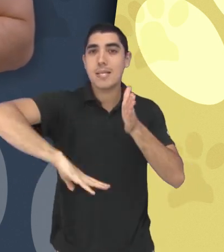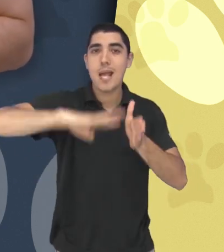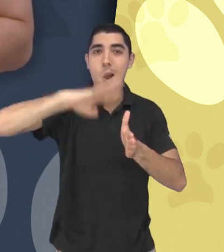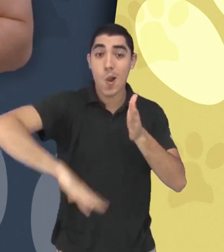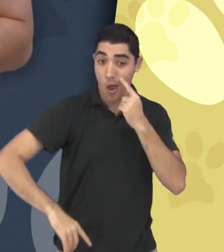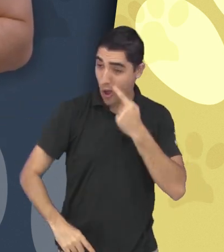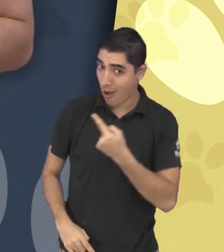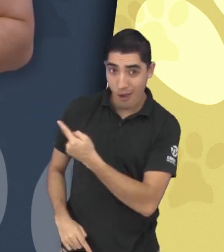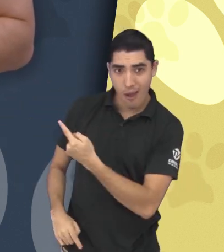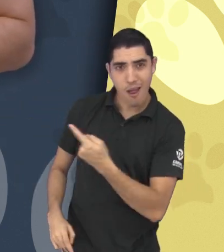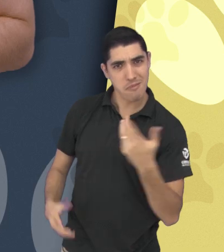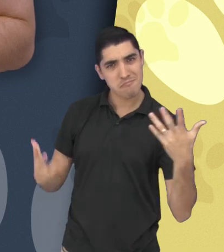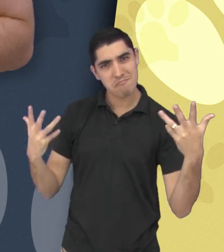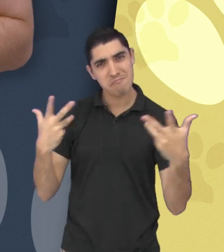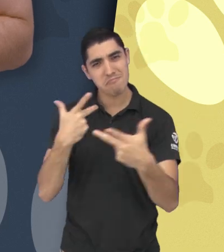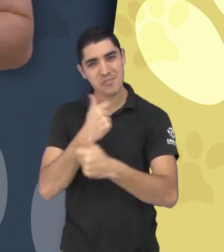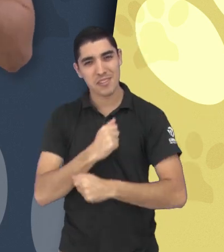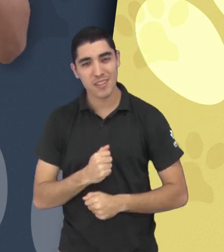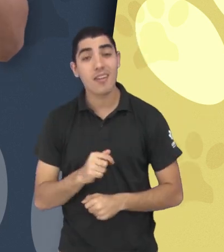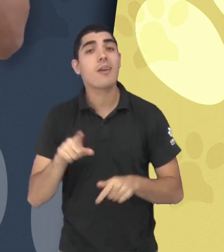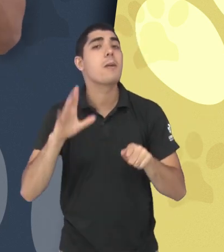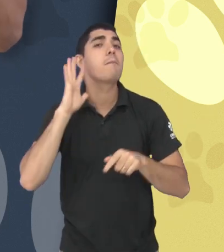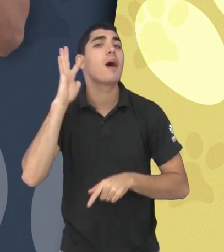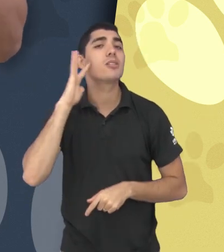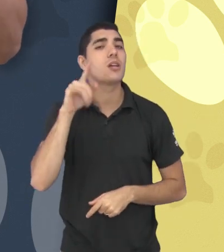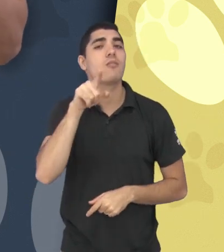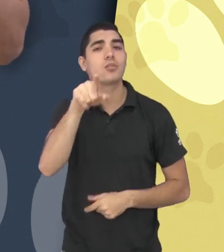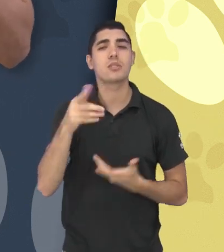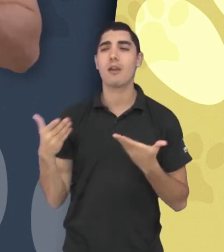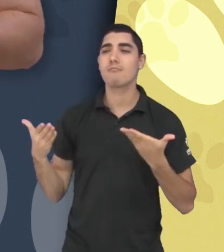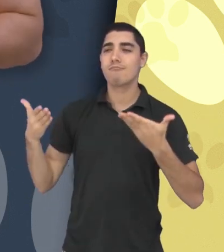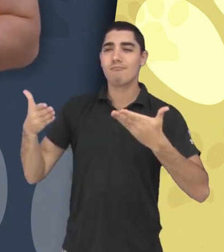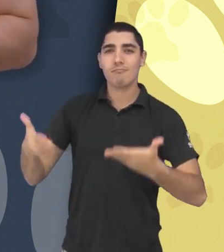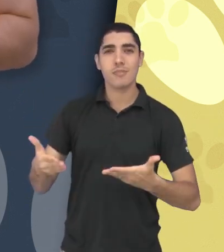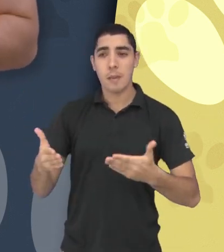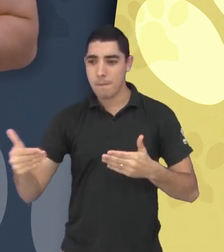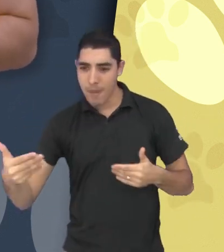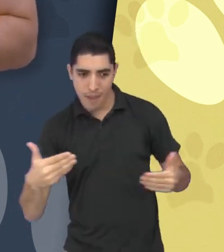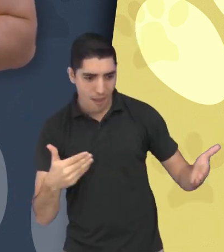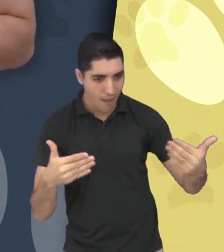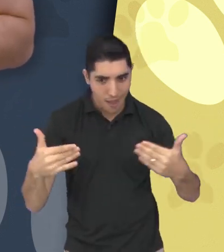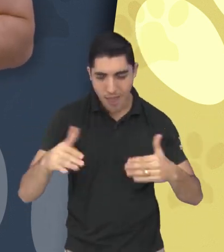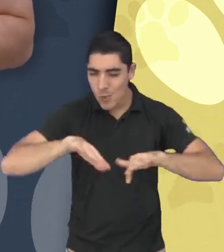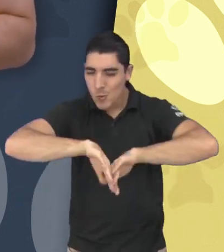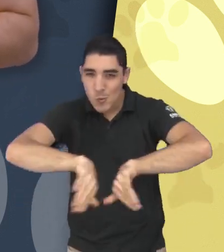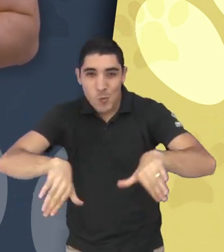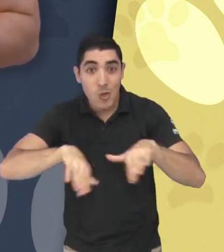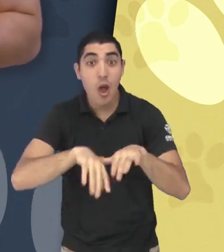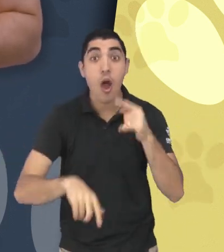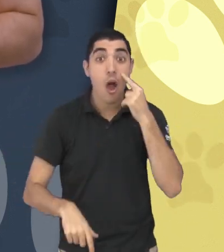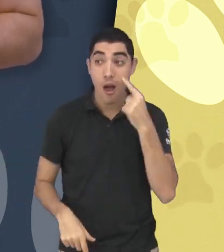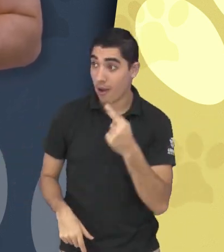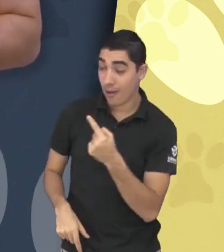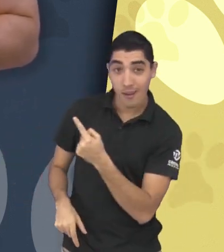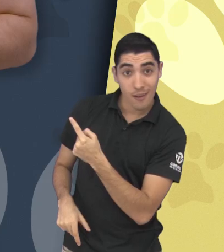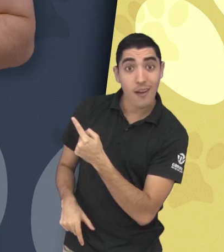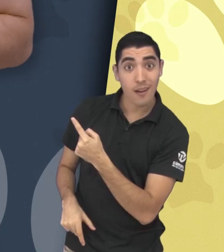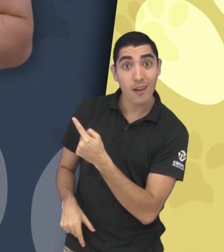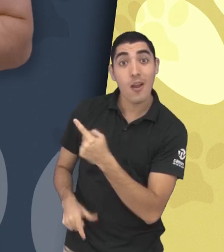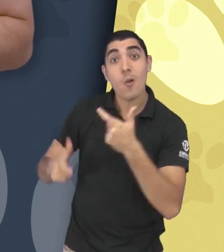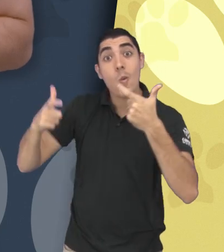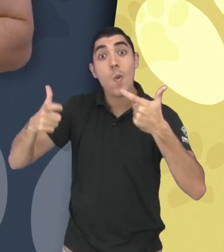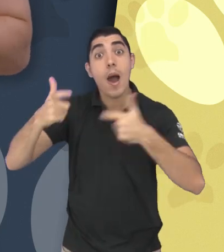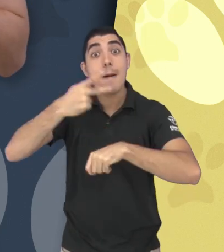ela nadando em círculos, que interessante. E que tal você ficar bem pertinho dos peixes? Dá uma olhada aqui, ó,